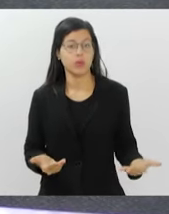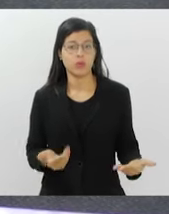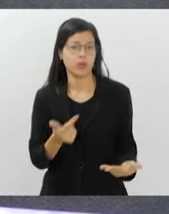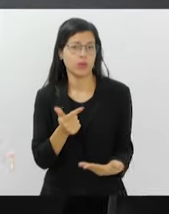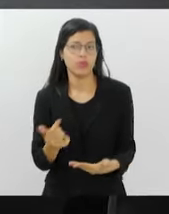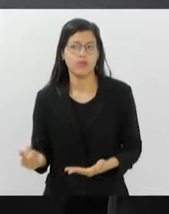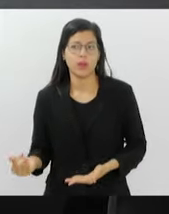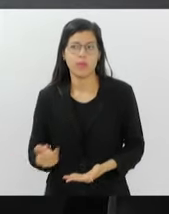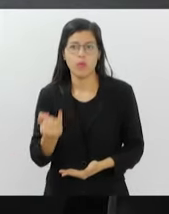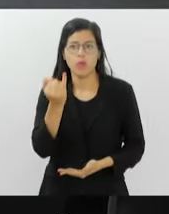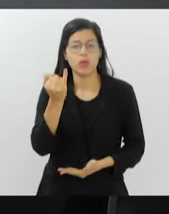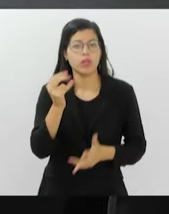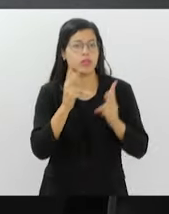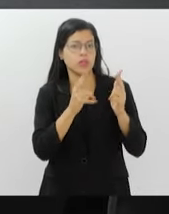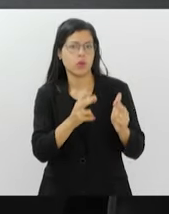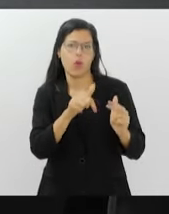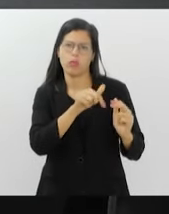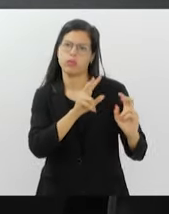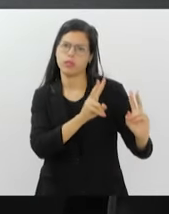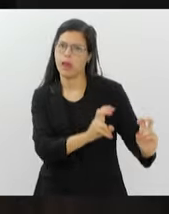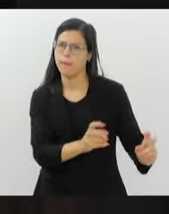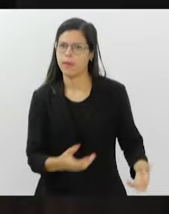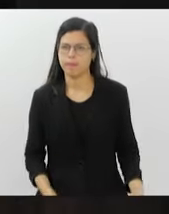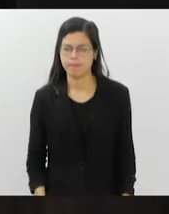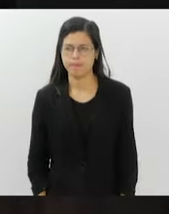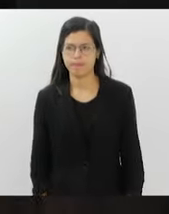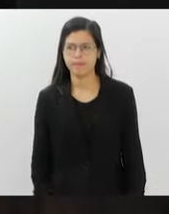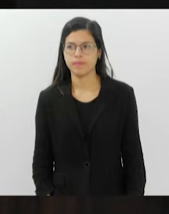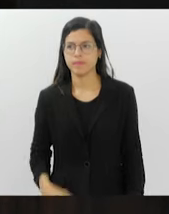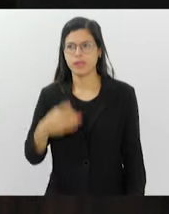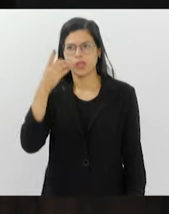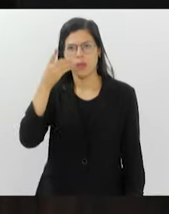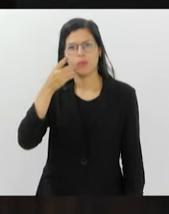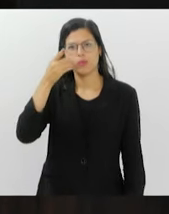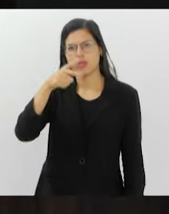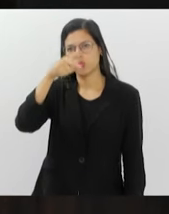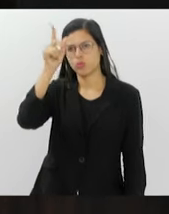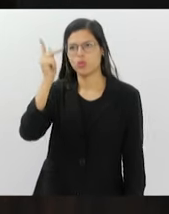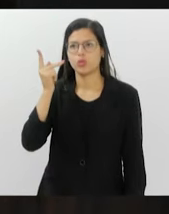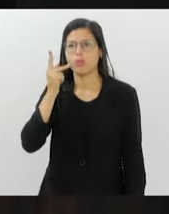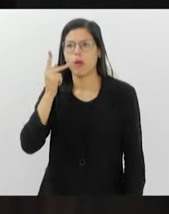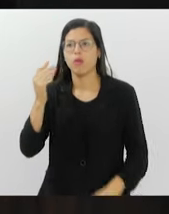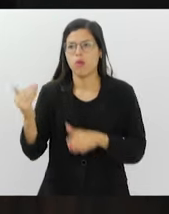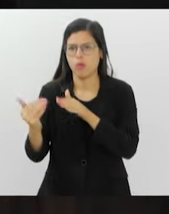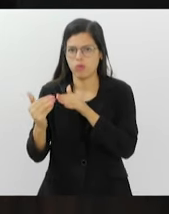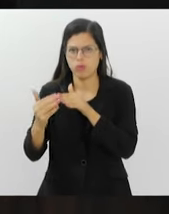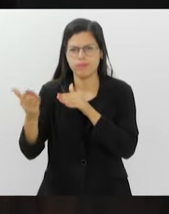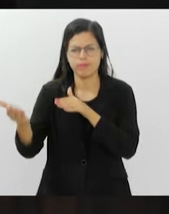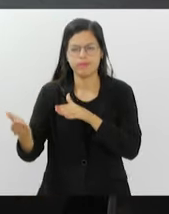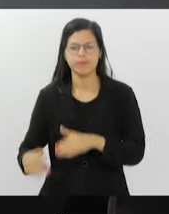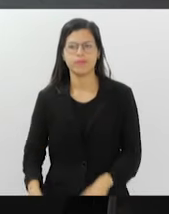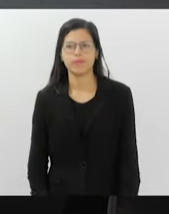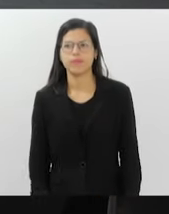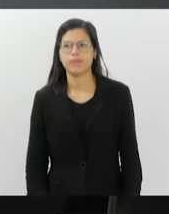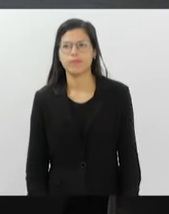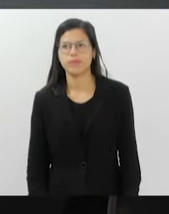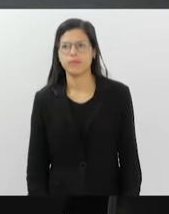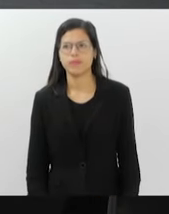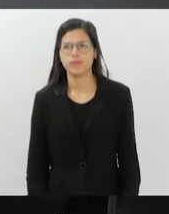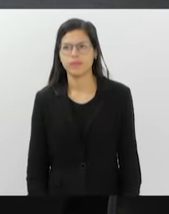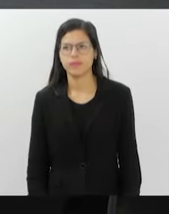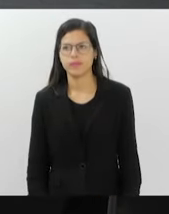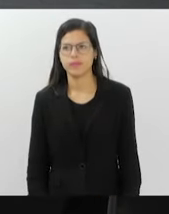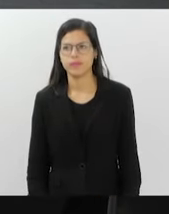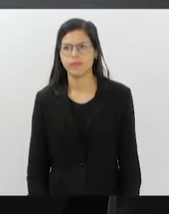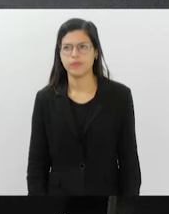a relevância que tem um tema como esse deputado luí Paulo concordo com vossa excelência deputada Marta Rocha